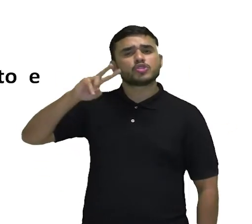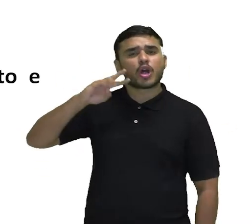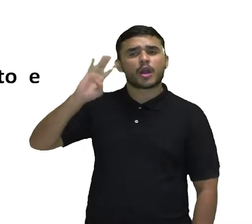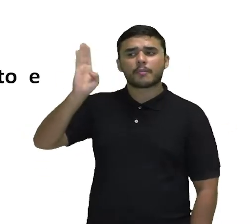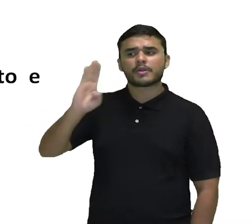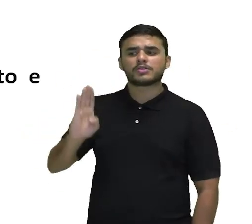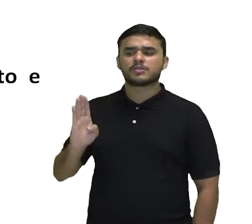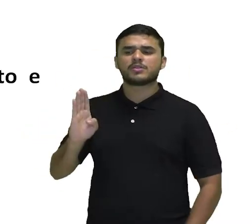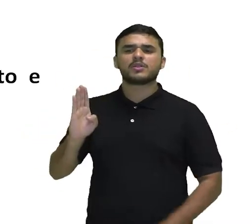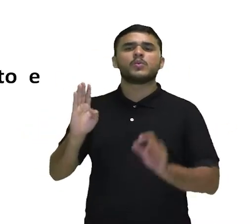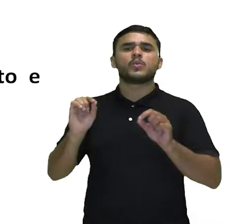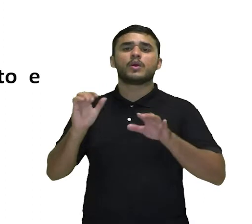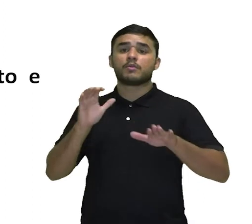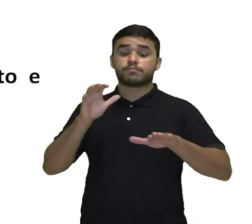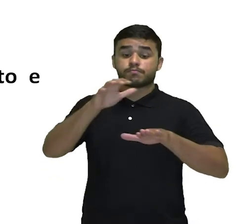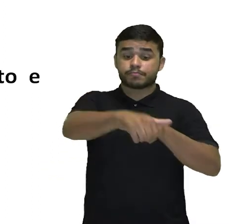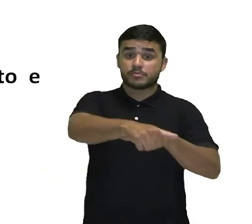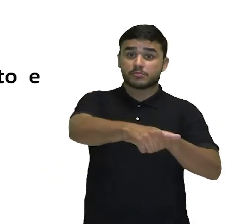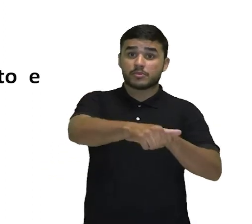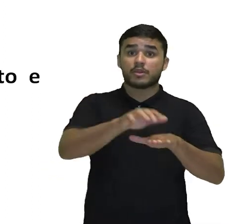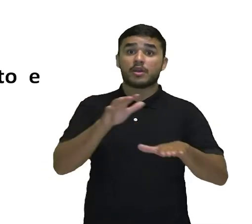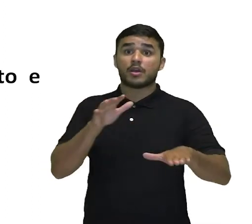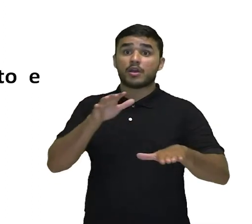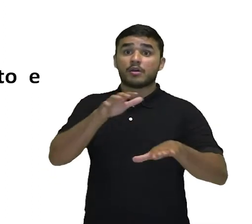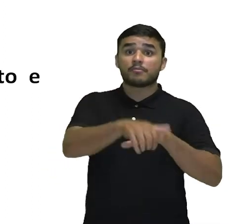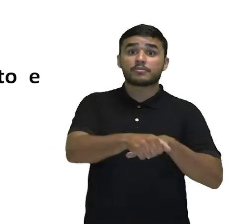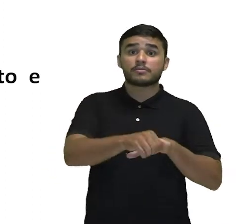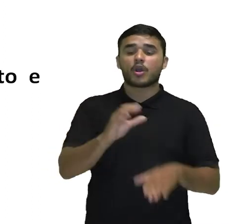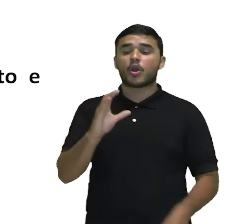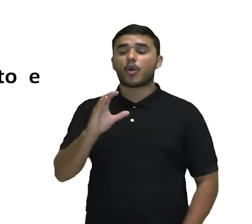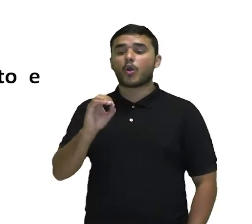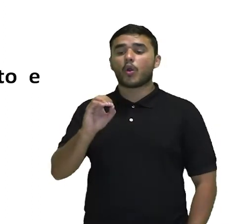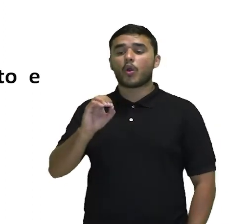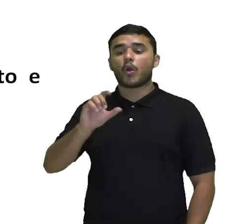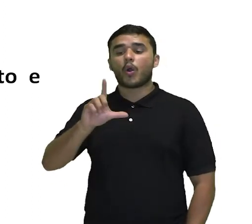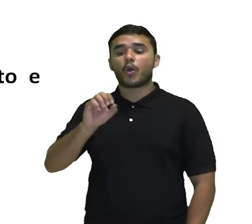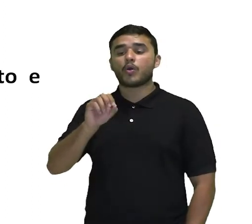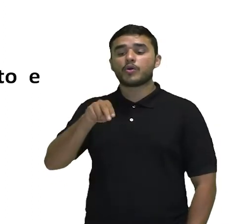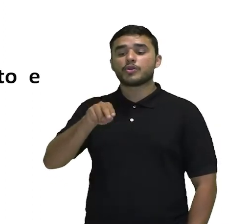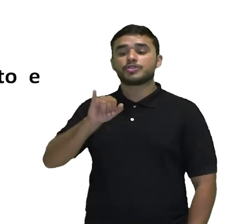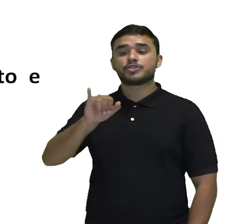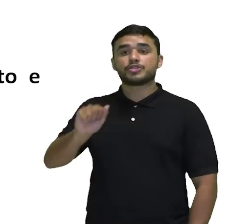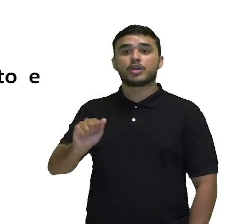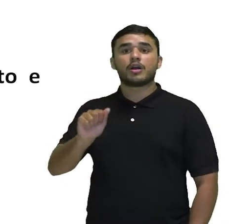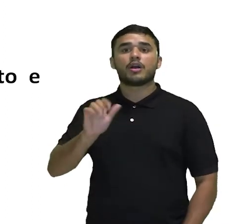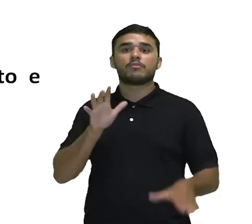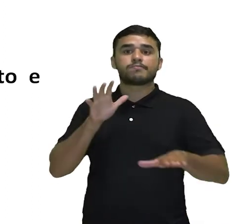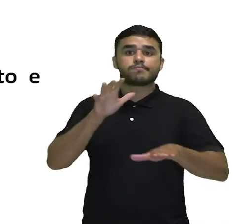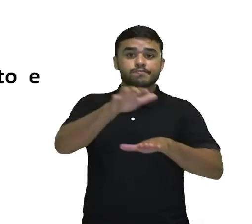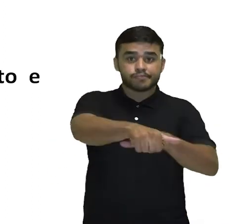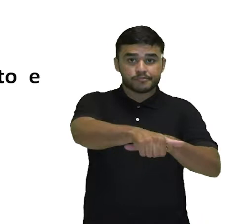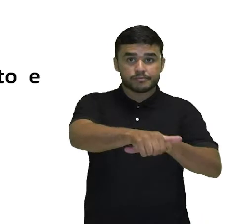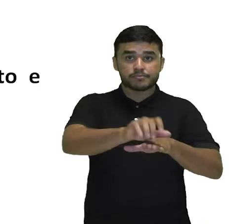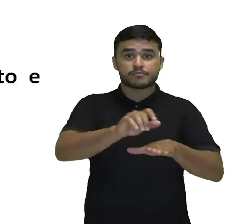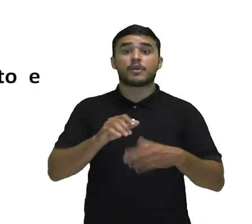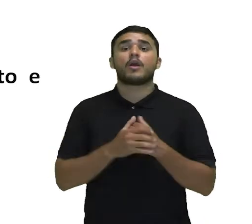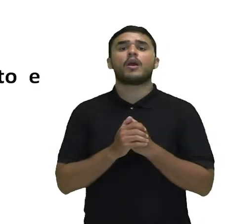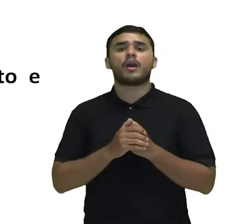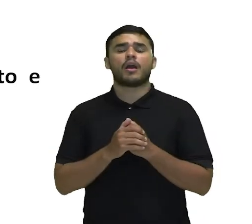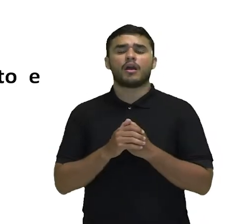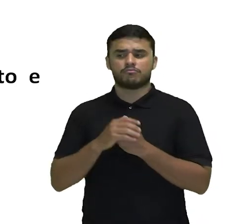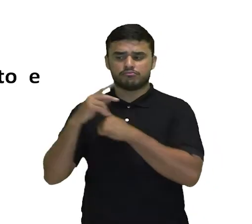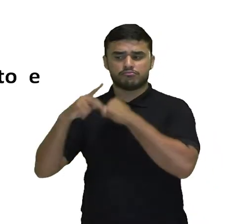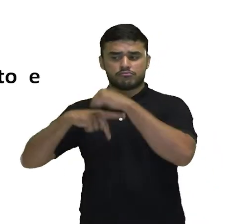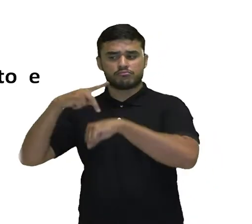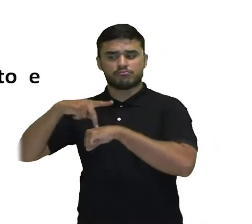é tão requisitado? Quem sabe pegue aí sua canetinha ou sua lapiseira e o seu caderno para anotar isso aqui que eu